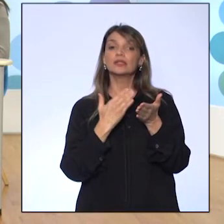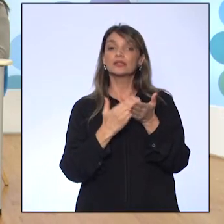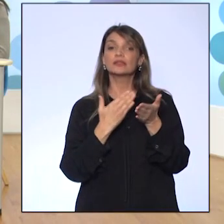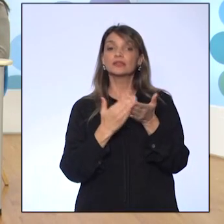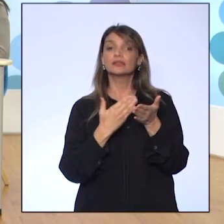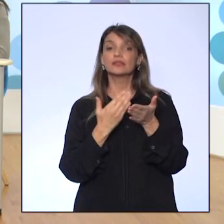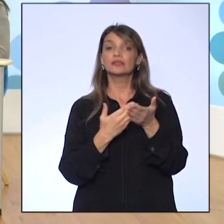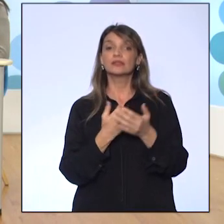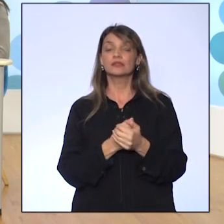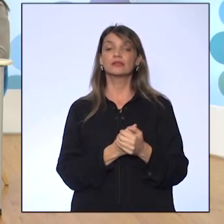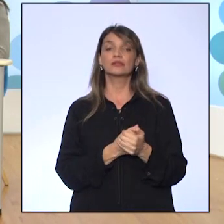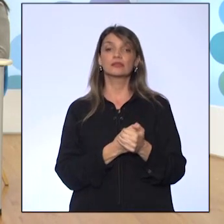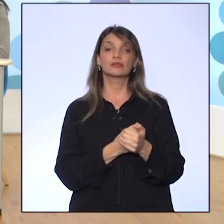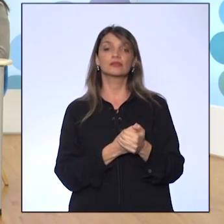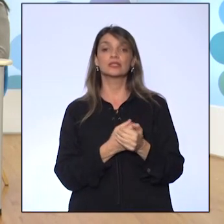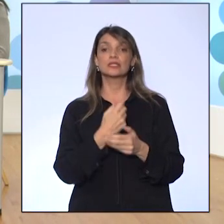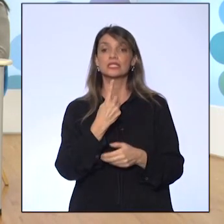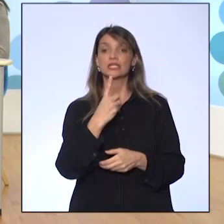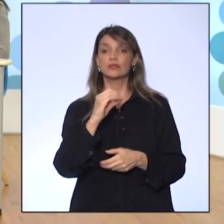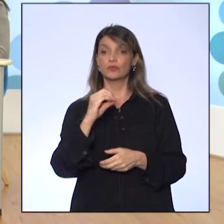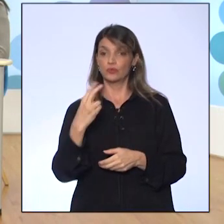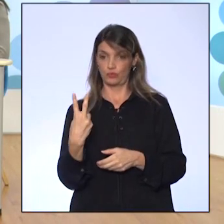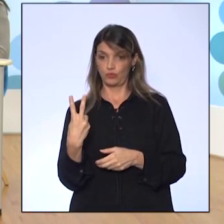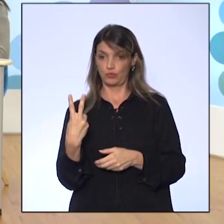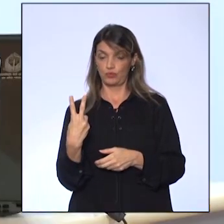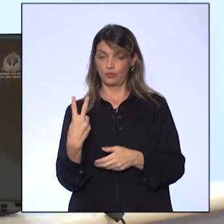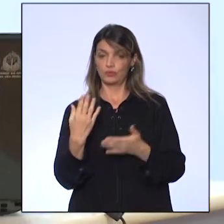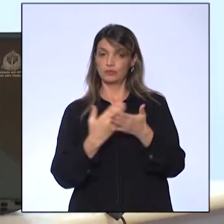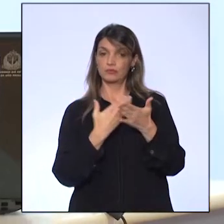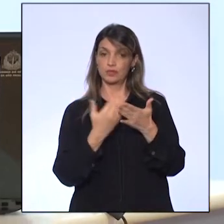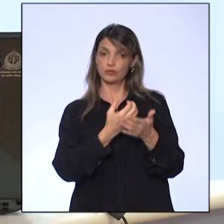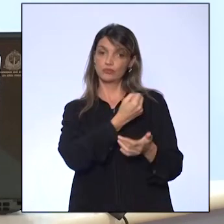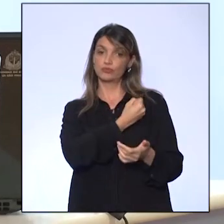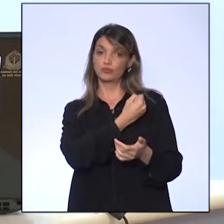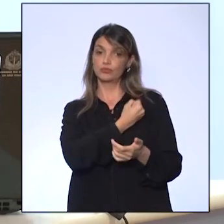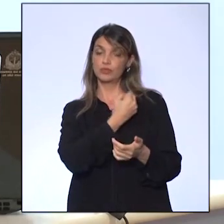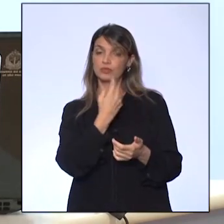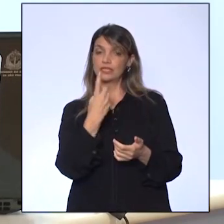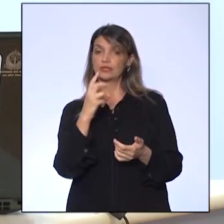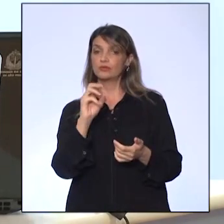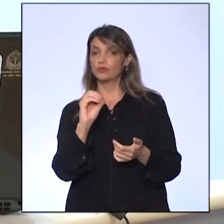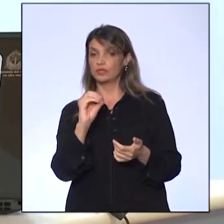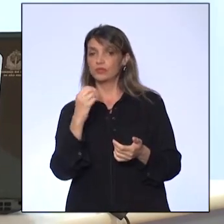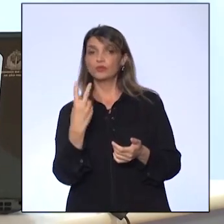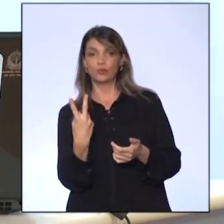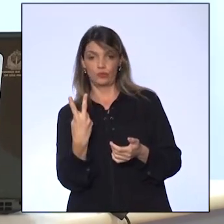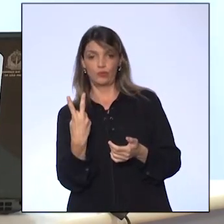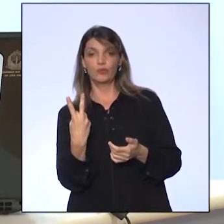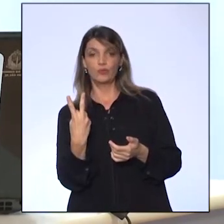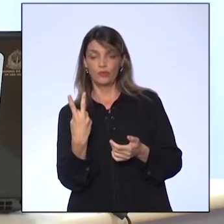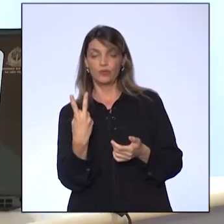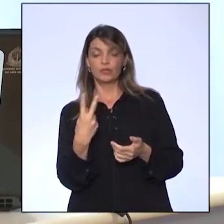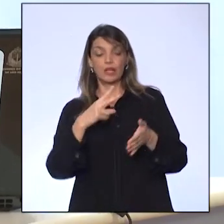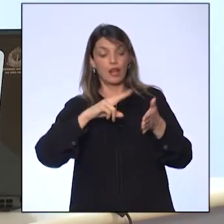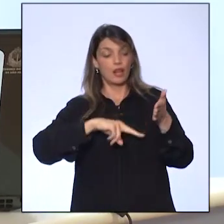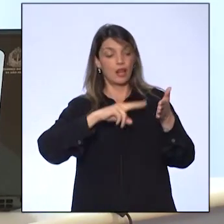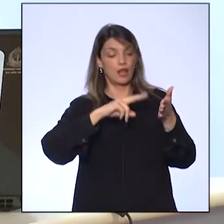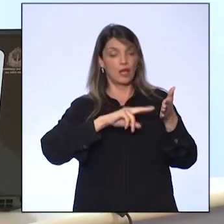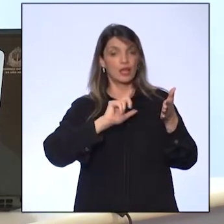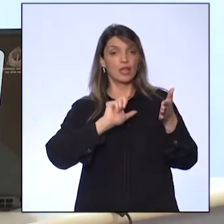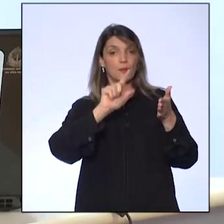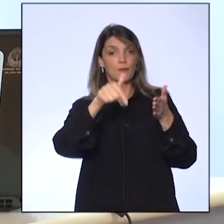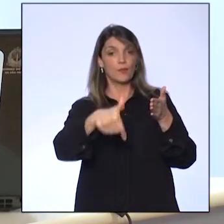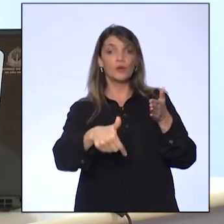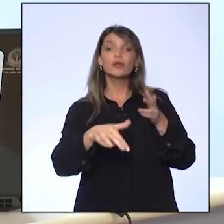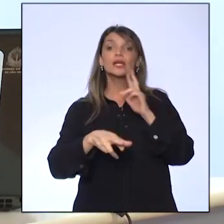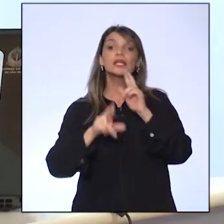101. Página começa na 102, ó. Vocês irão ler aqui o enunciado e vocês irão